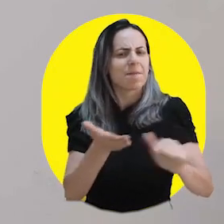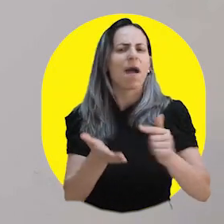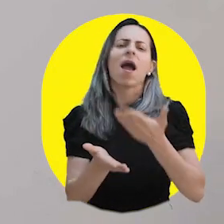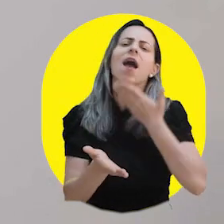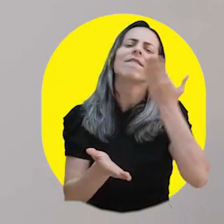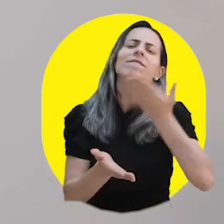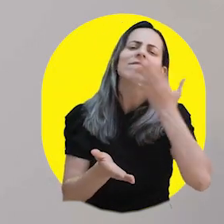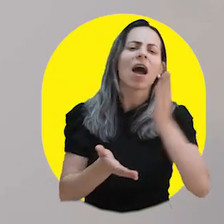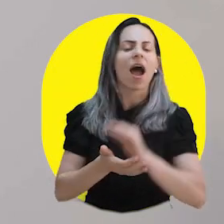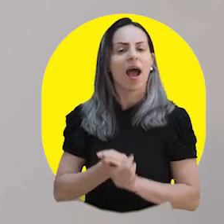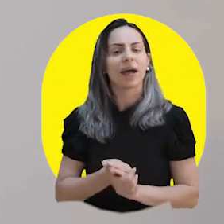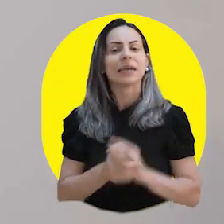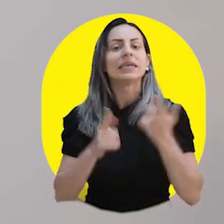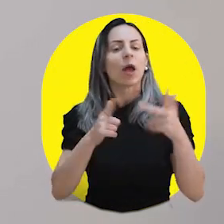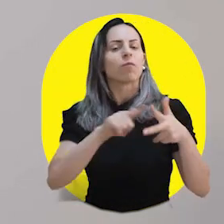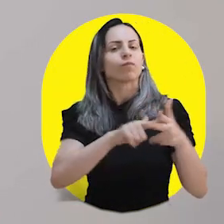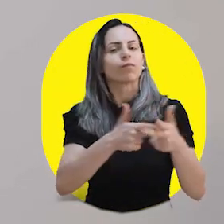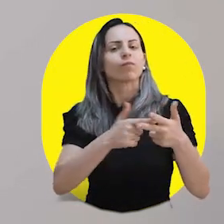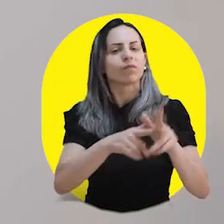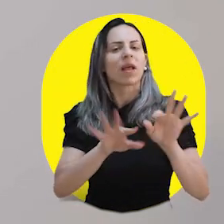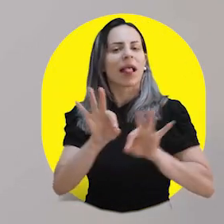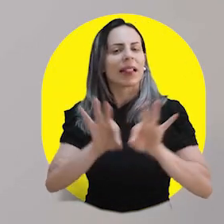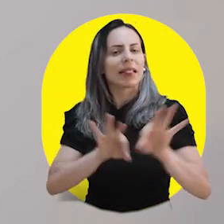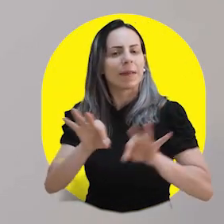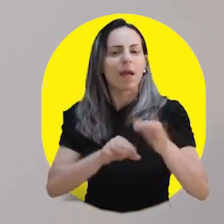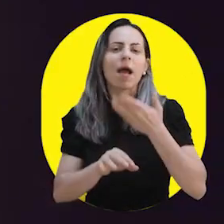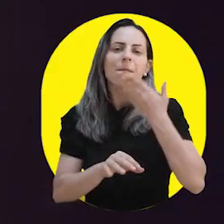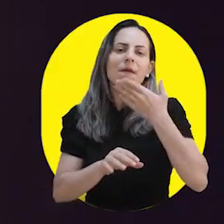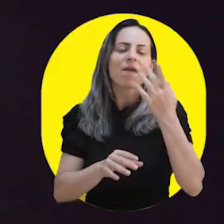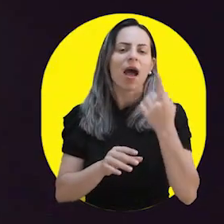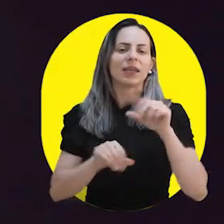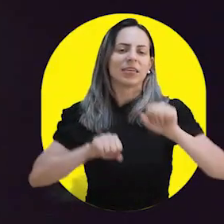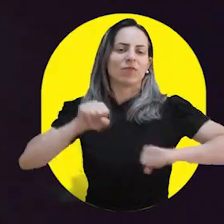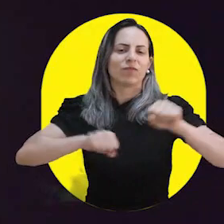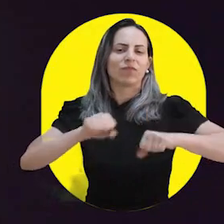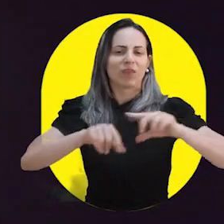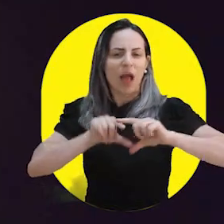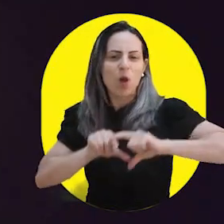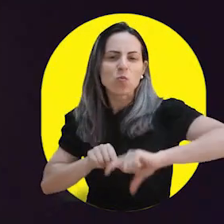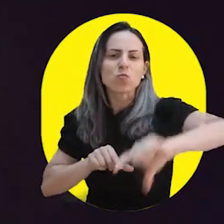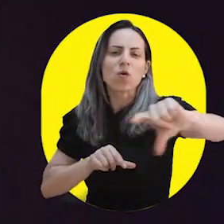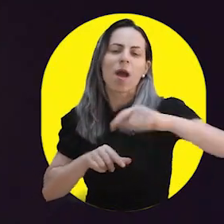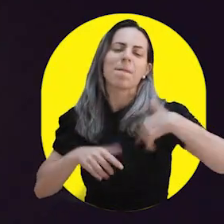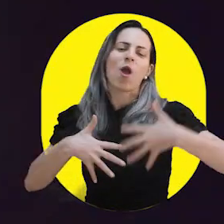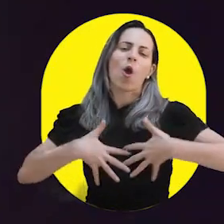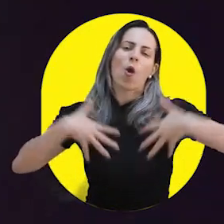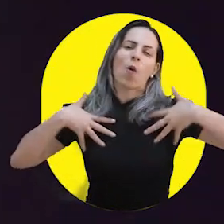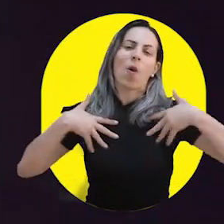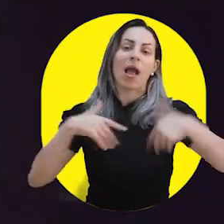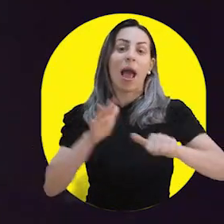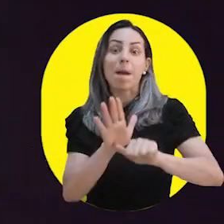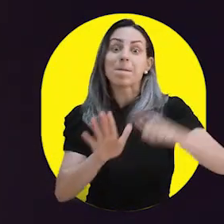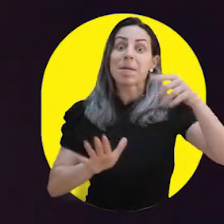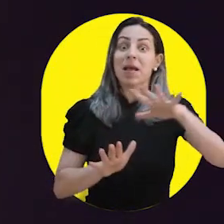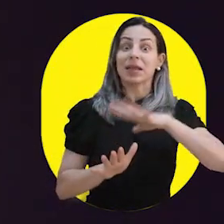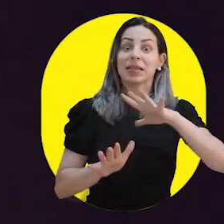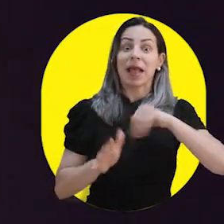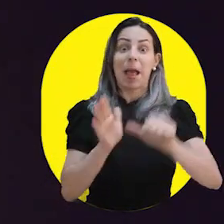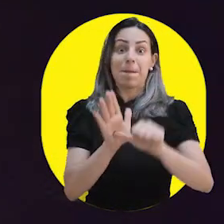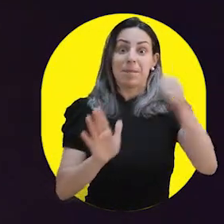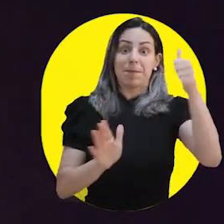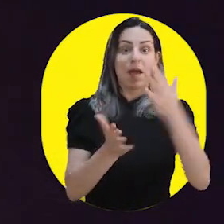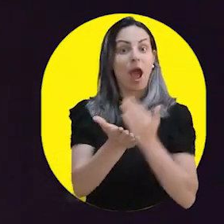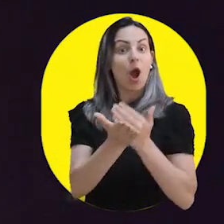fácil, então a manutenção vai ficar mais fácil. E a ciclovia é o meu orgulho dela. Nós fomos a primeira cidade do país a